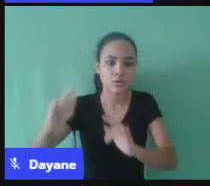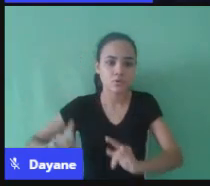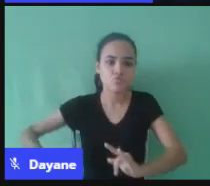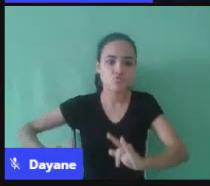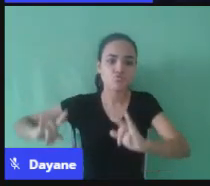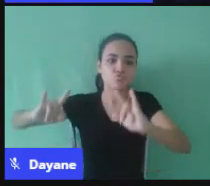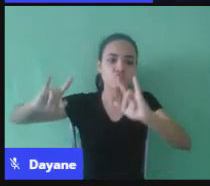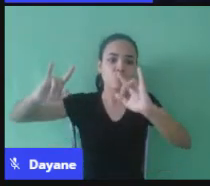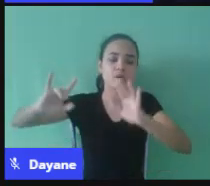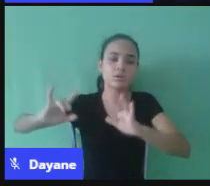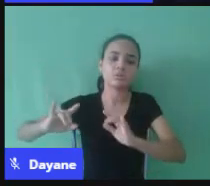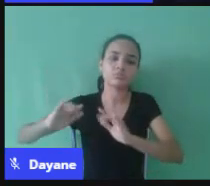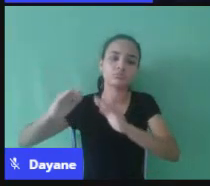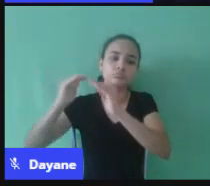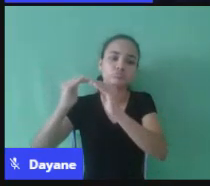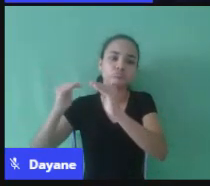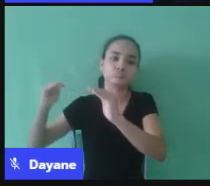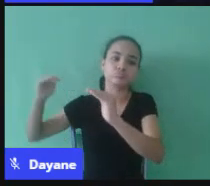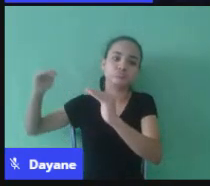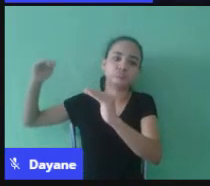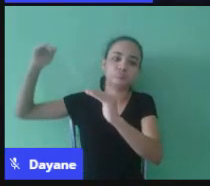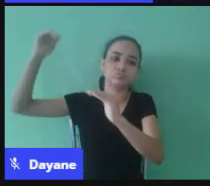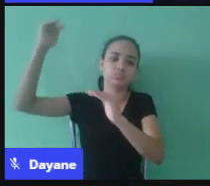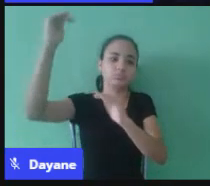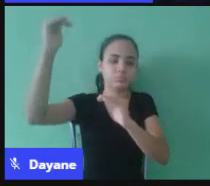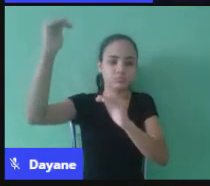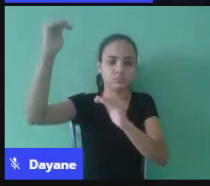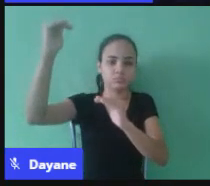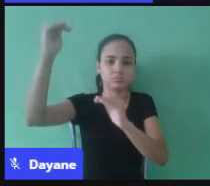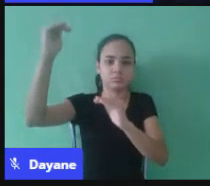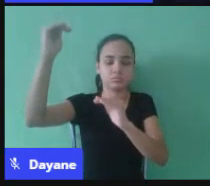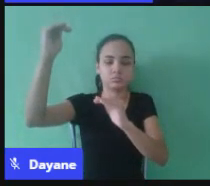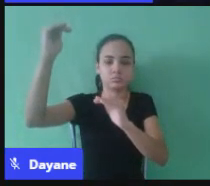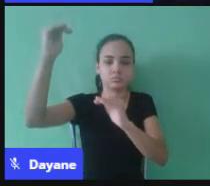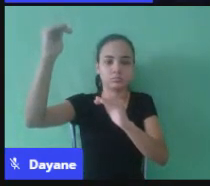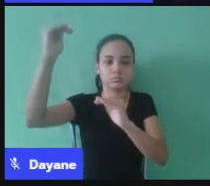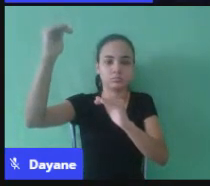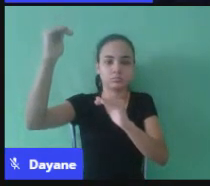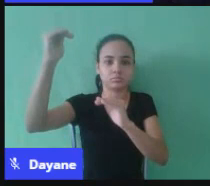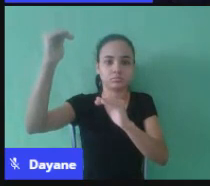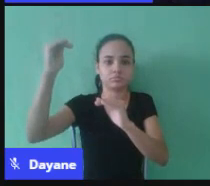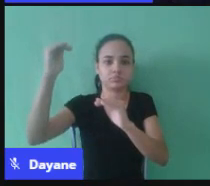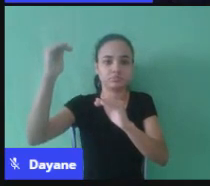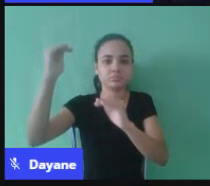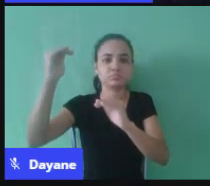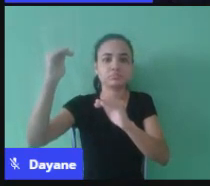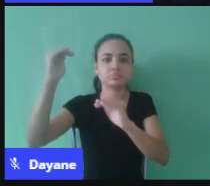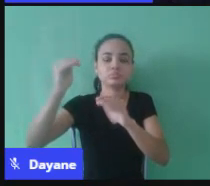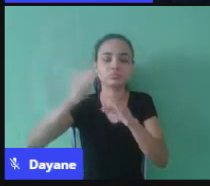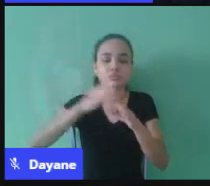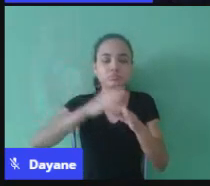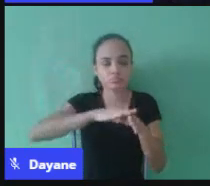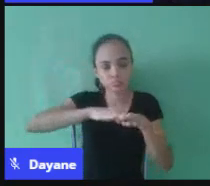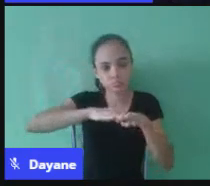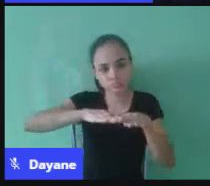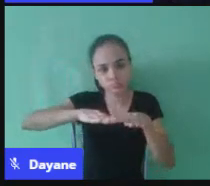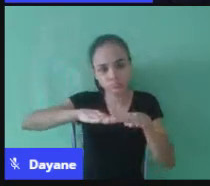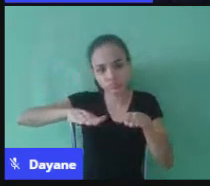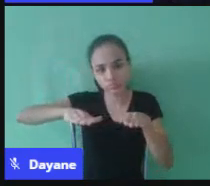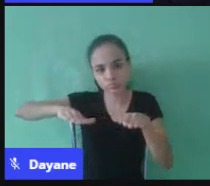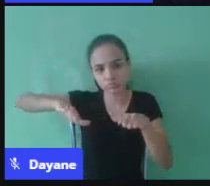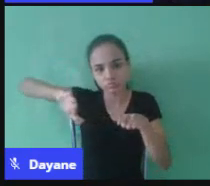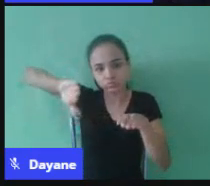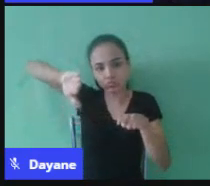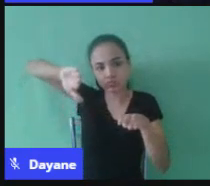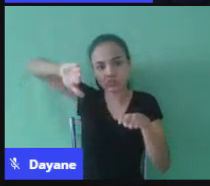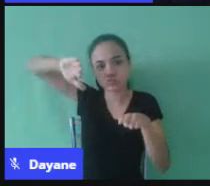nós temos uma cachoeira de córrego, né? É muito difícil